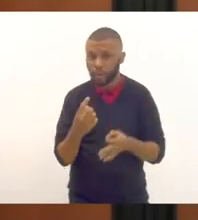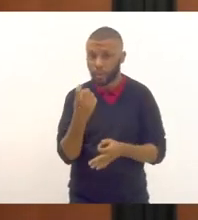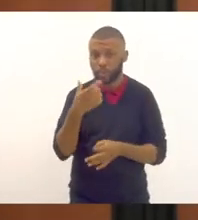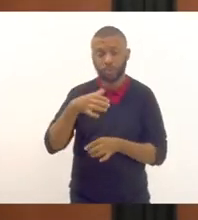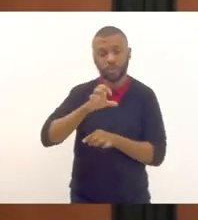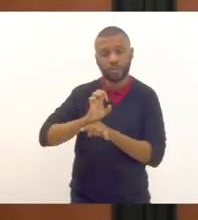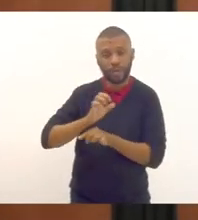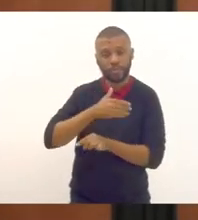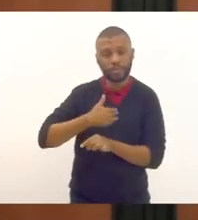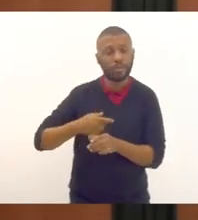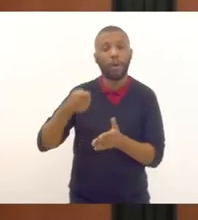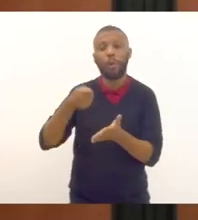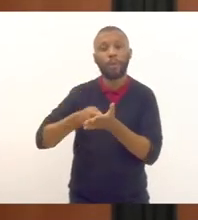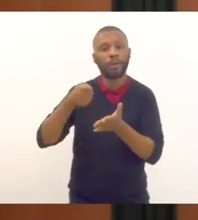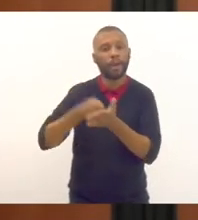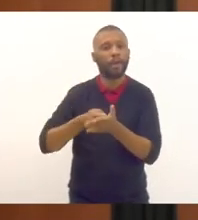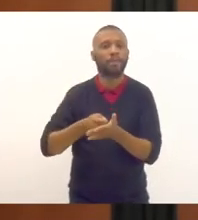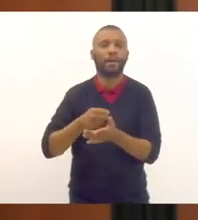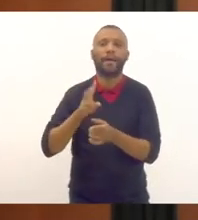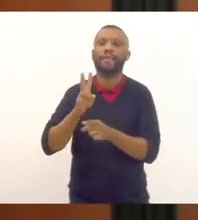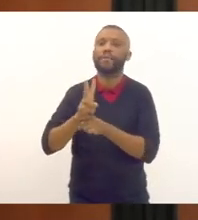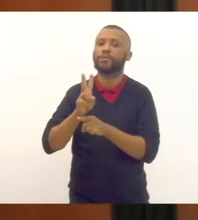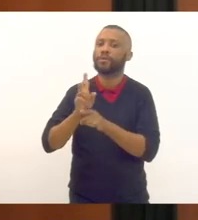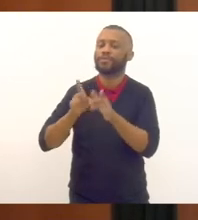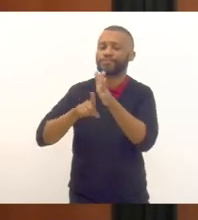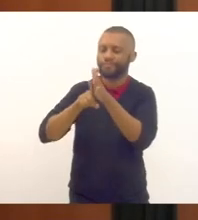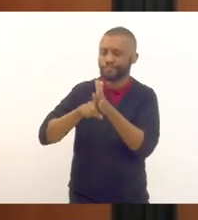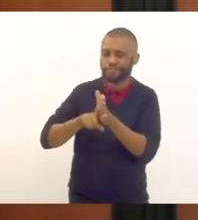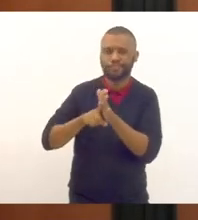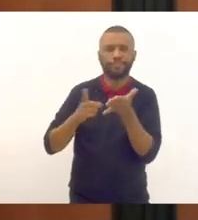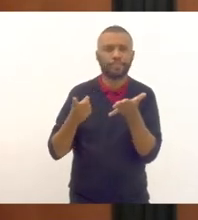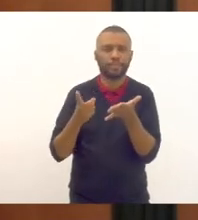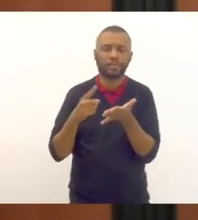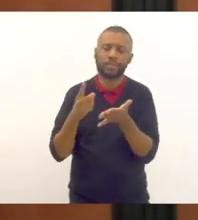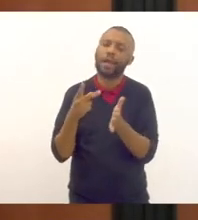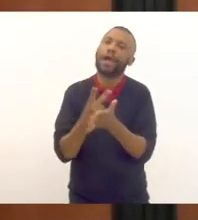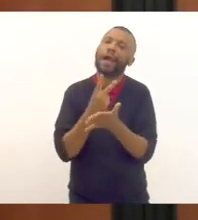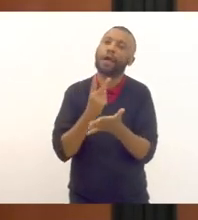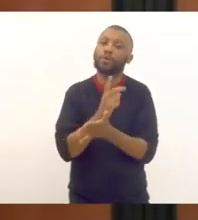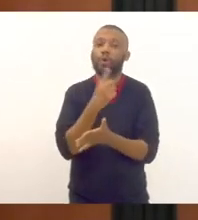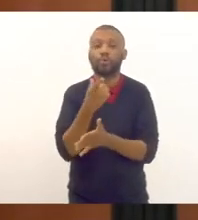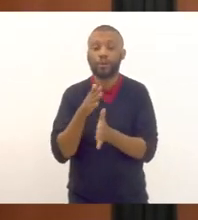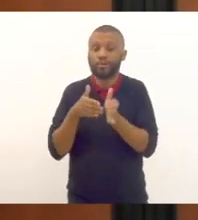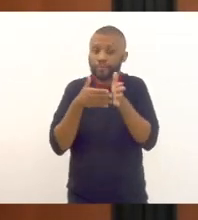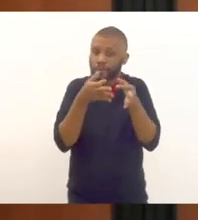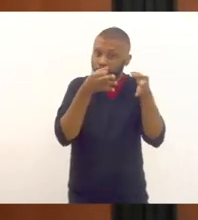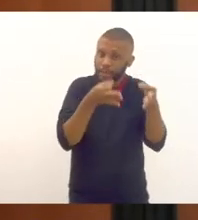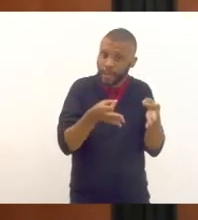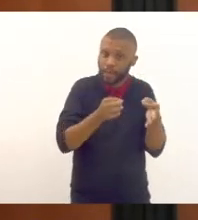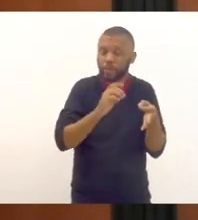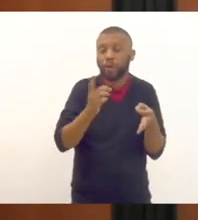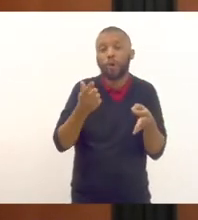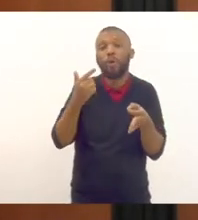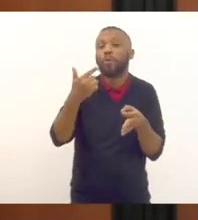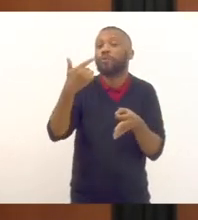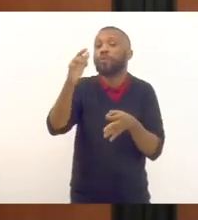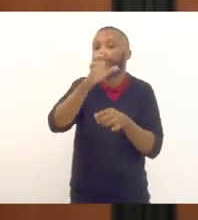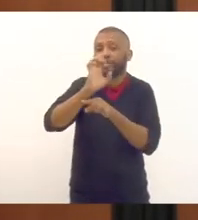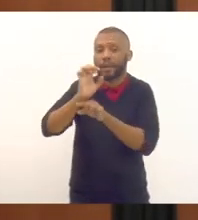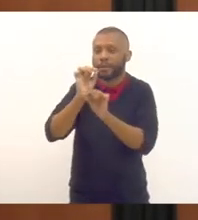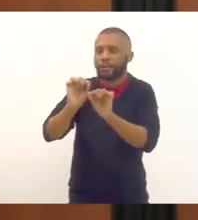que exige vistoria? Tem uma coisa errada, né? Ou a gente está muito certo, ou os estados estão todos errados. Então, assim,